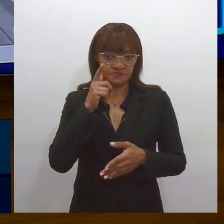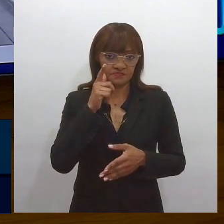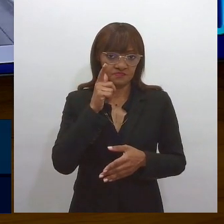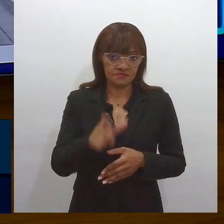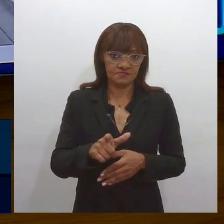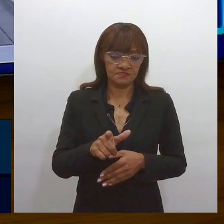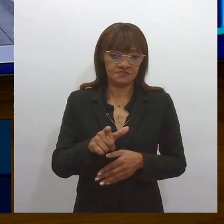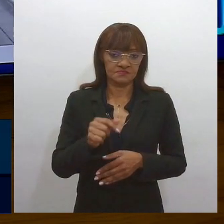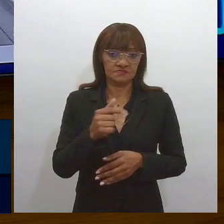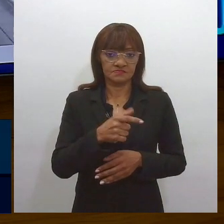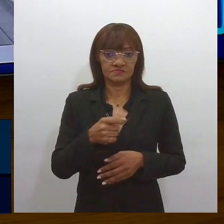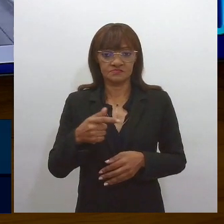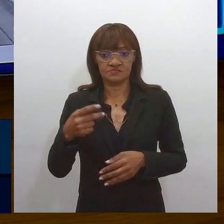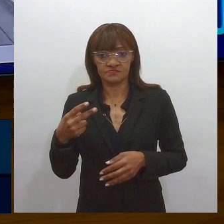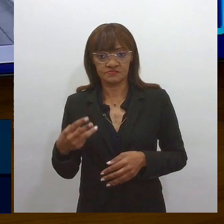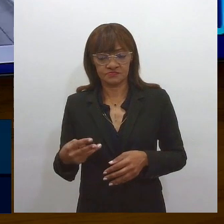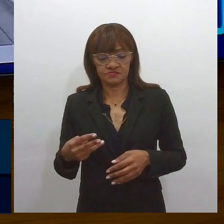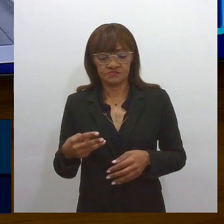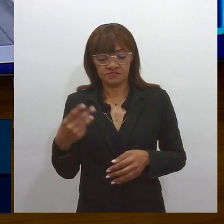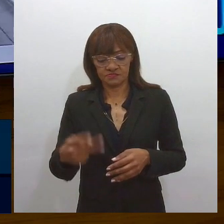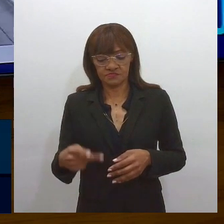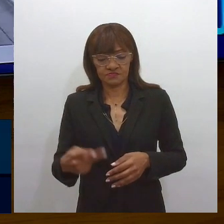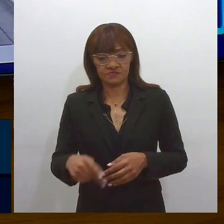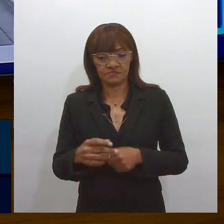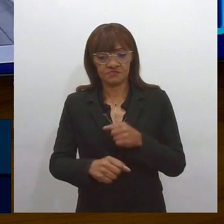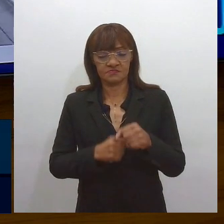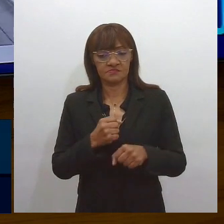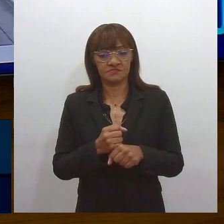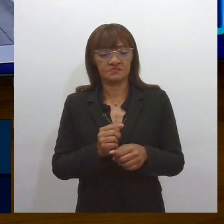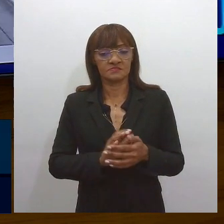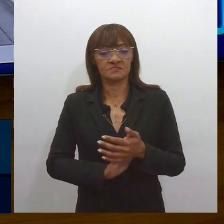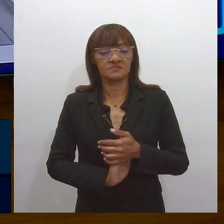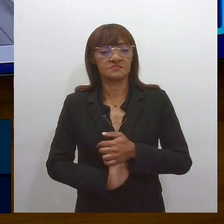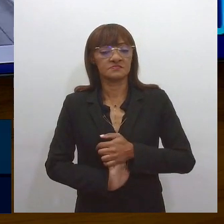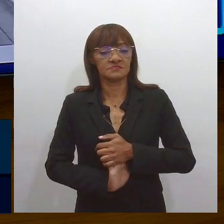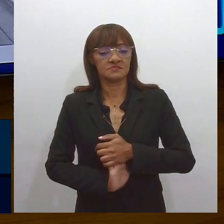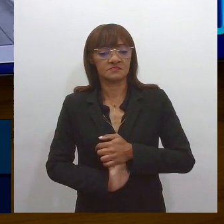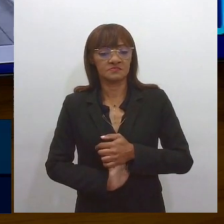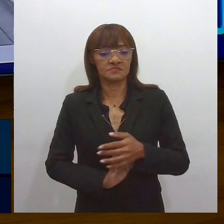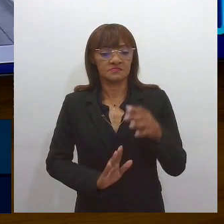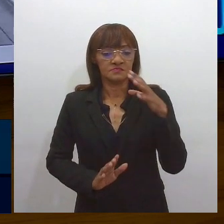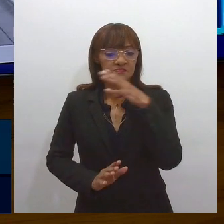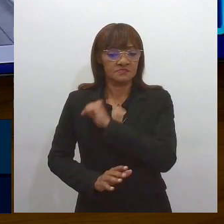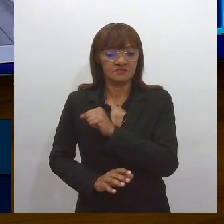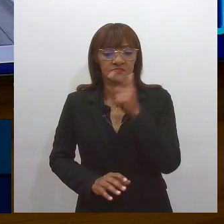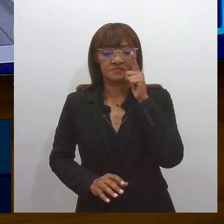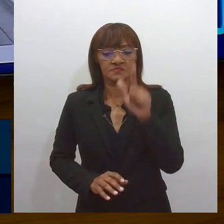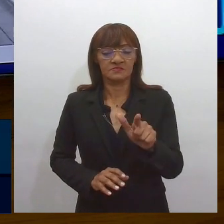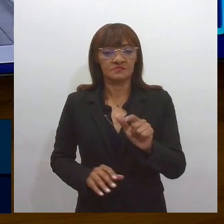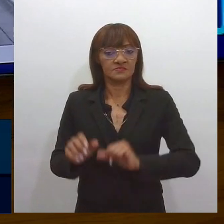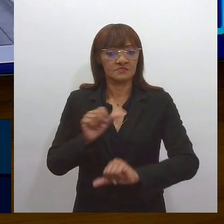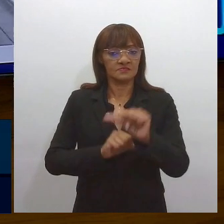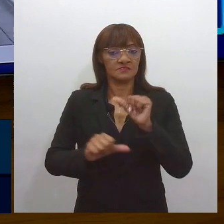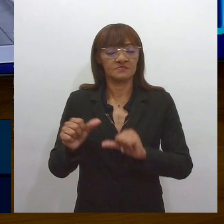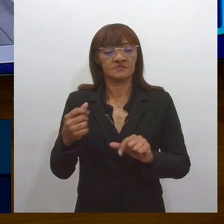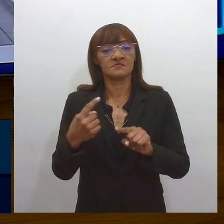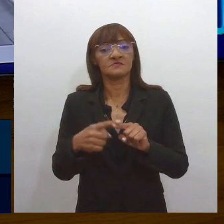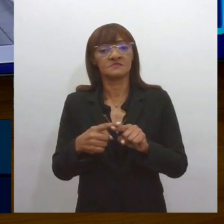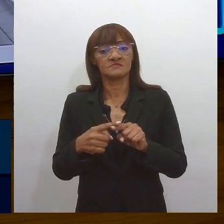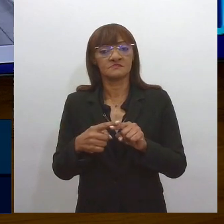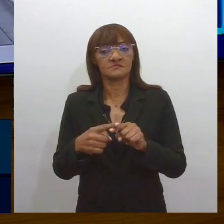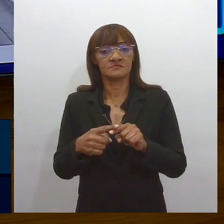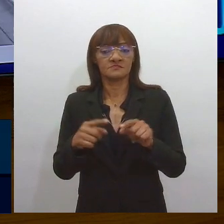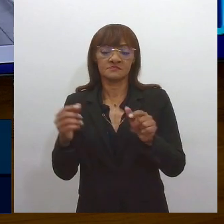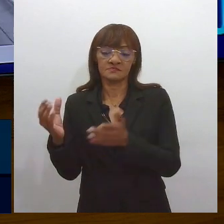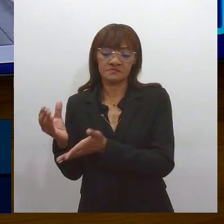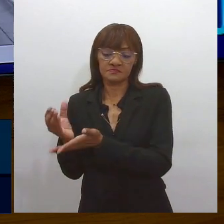repetindo o dado ali rapidamente a gente conseguiu mudar o cenário porque mudou a condição do investimento ou a condição da locação